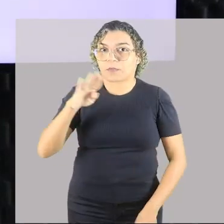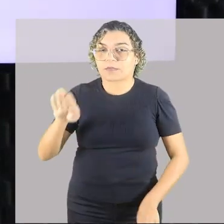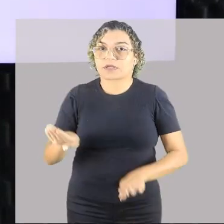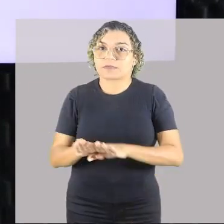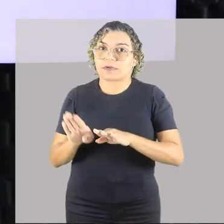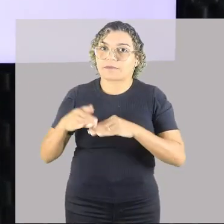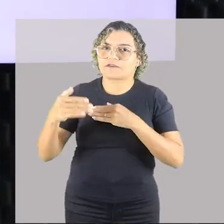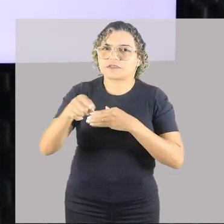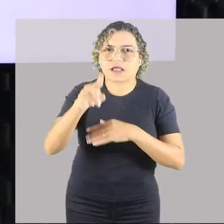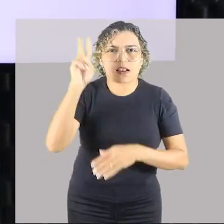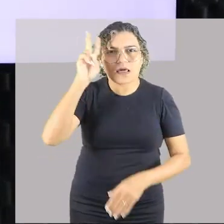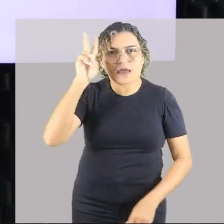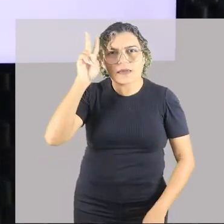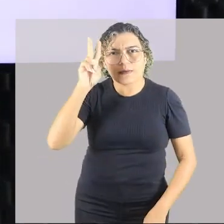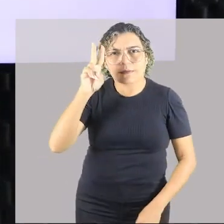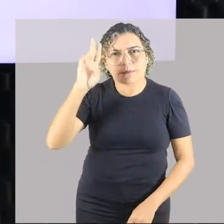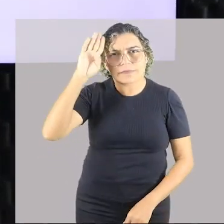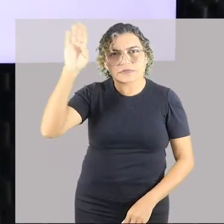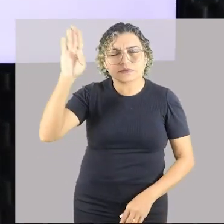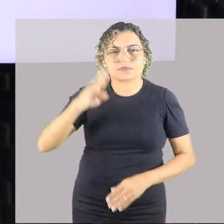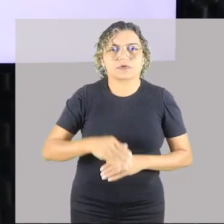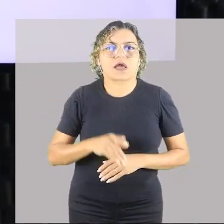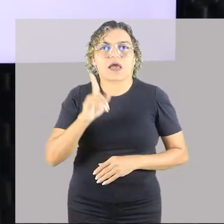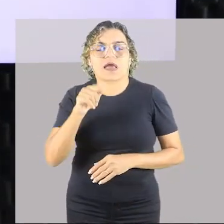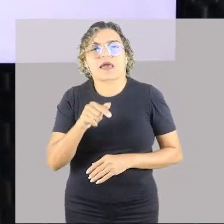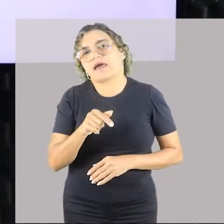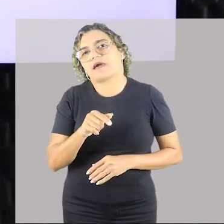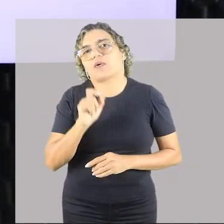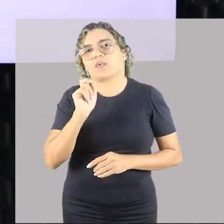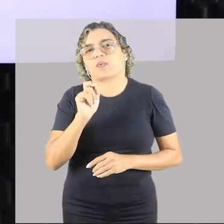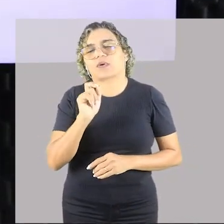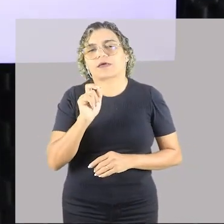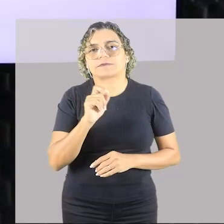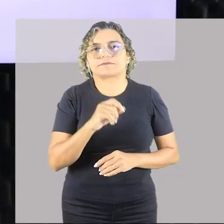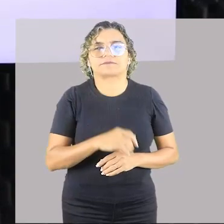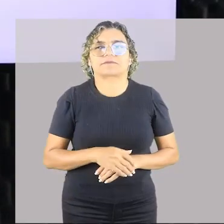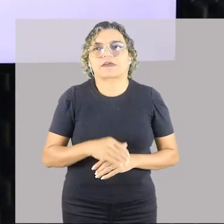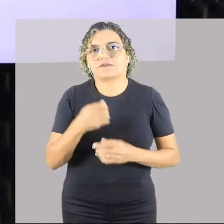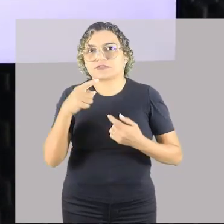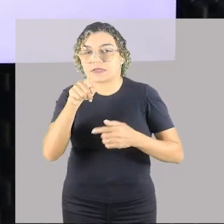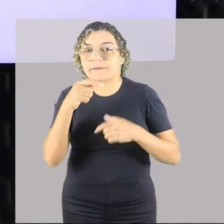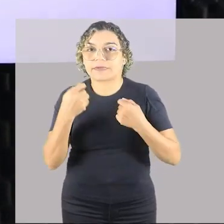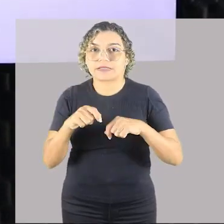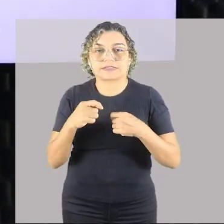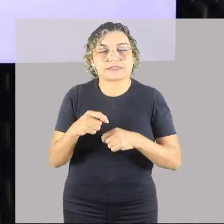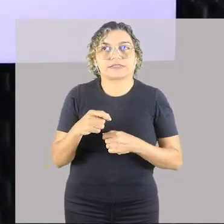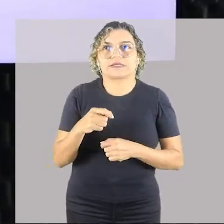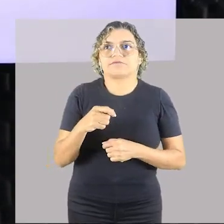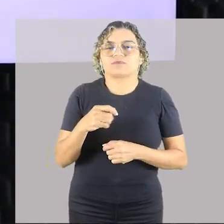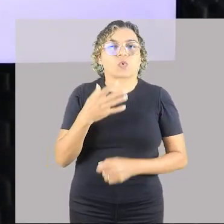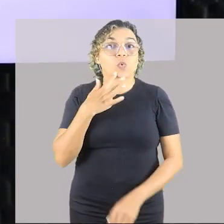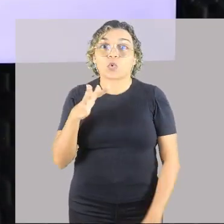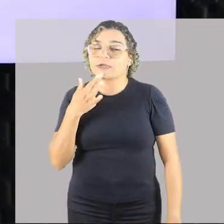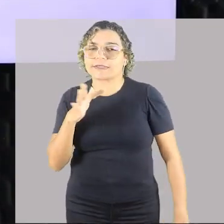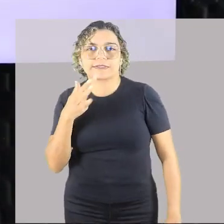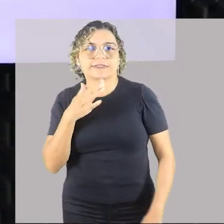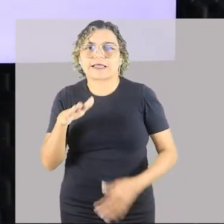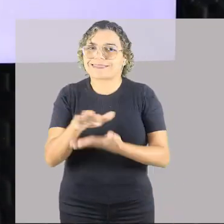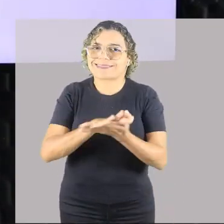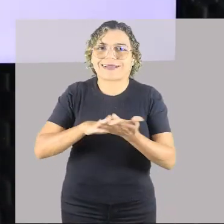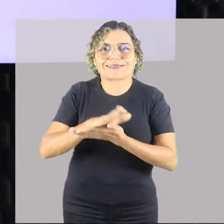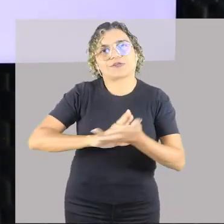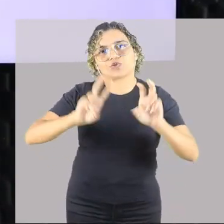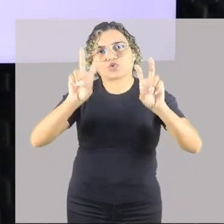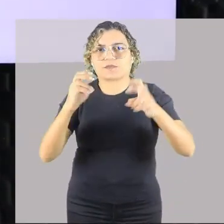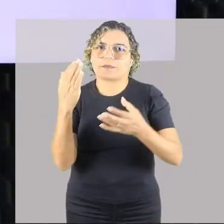processo. Você consegue lembrar qual é esse princípio? Justamente o princípio da imparcialidade, assim como o princípio da